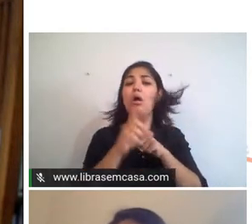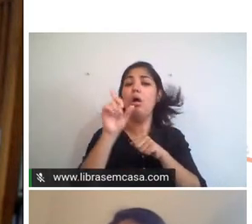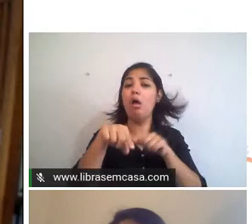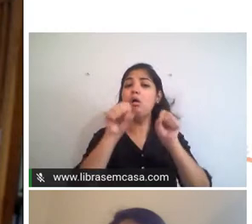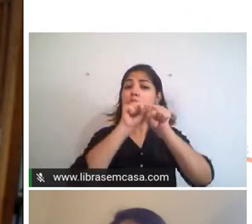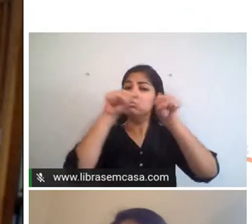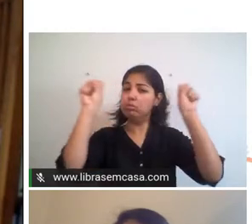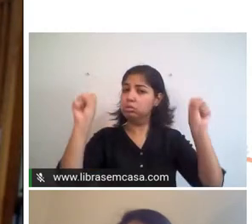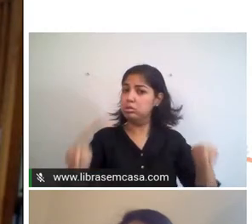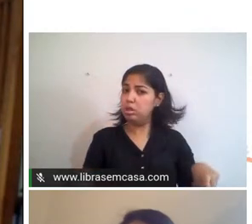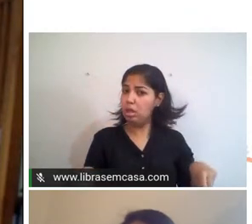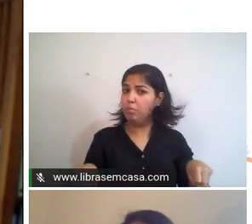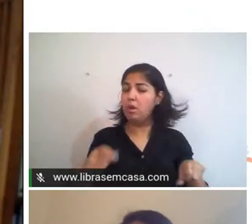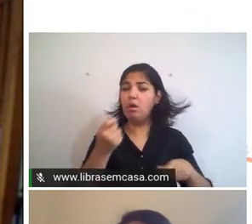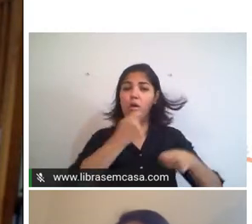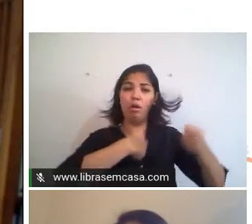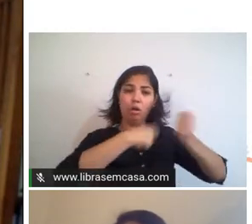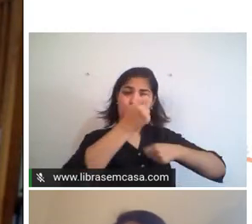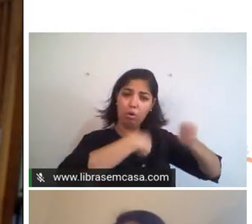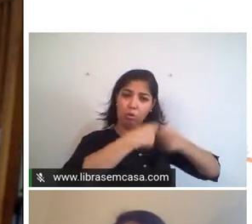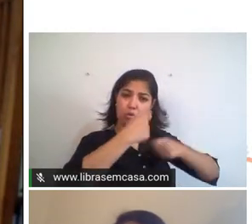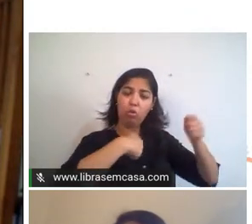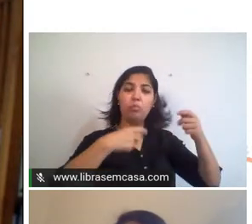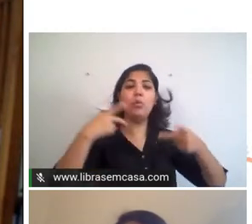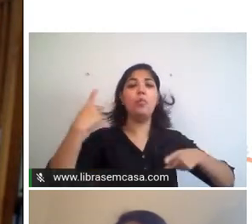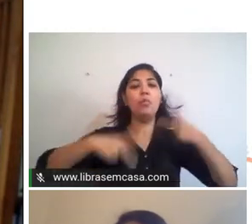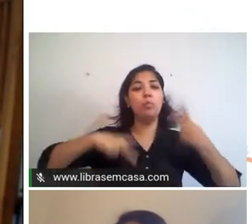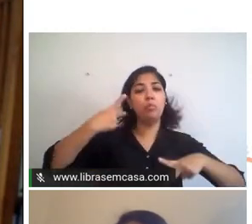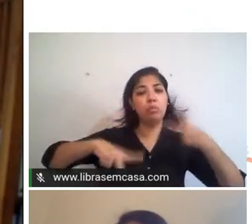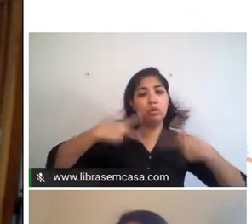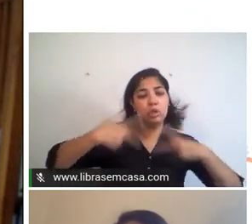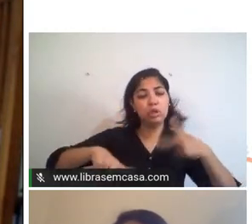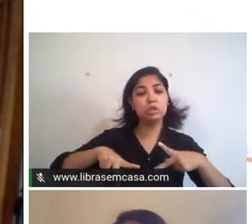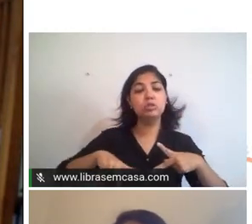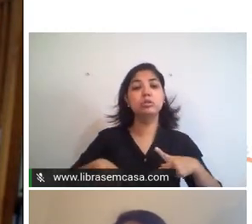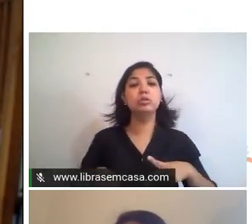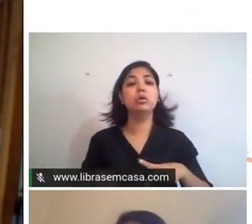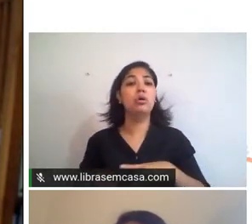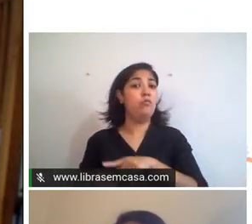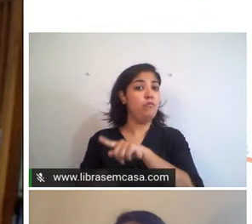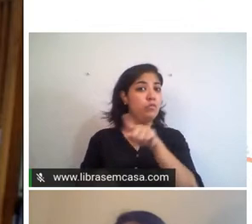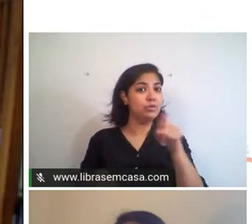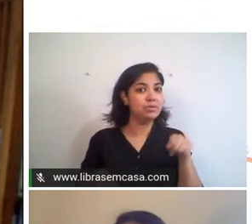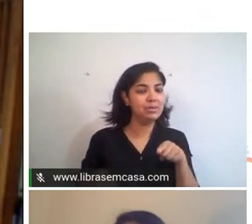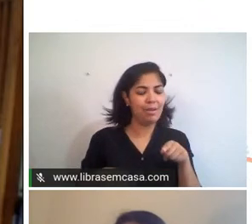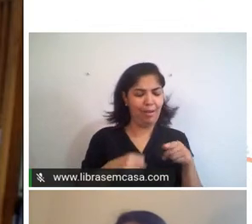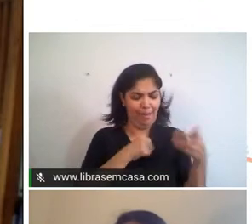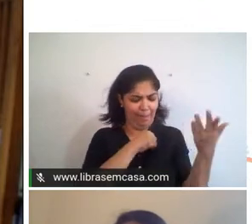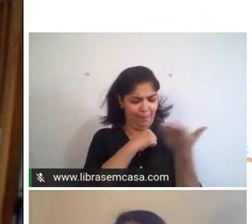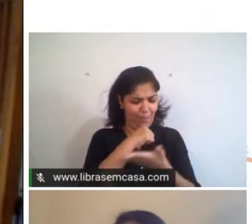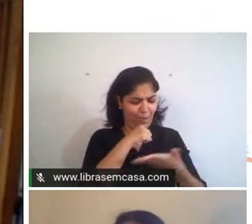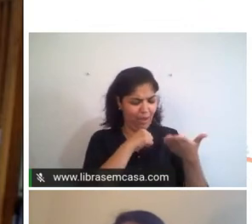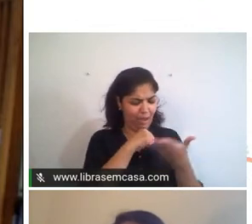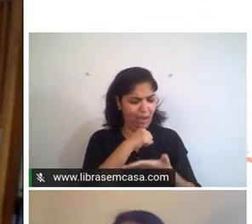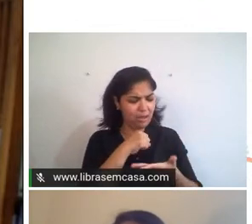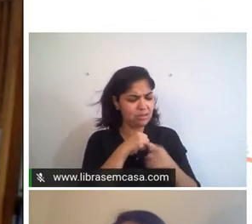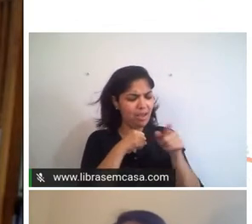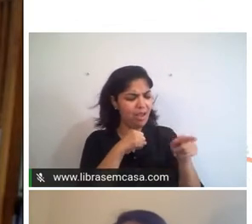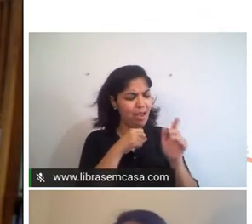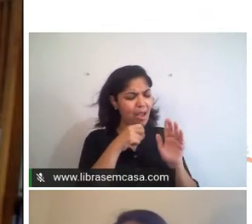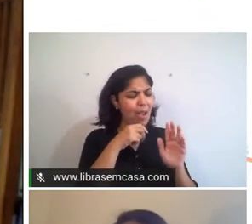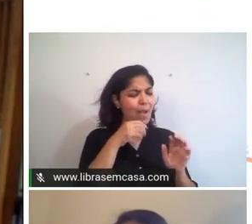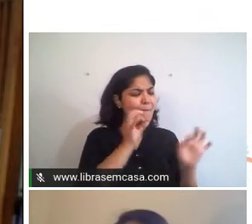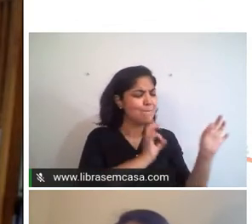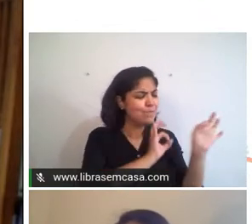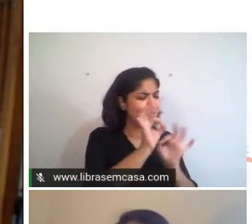sistema social, econômico e político, onde você se baseia no planejamento a